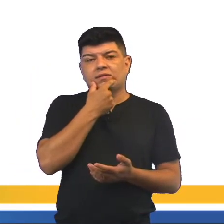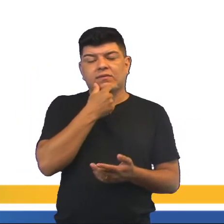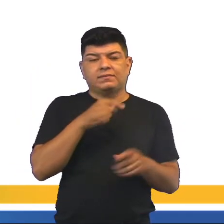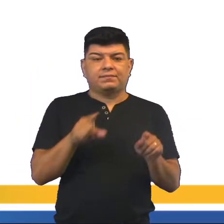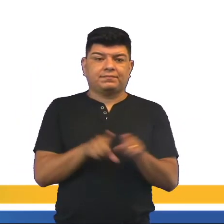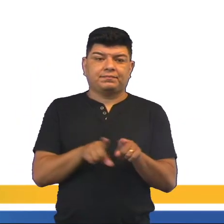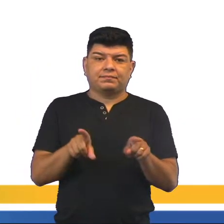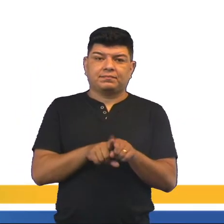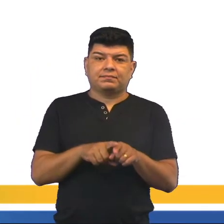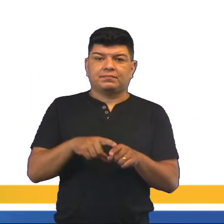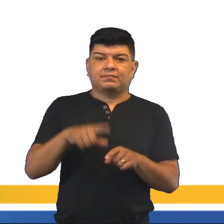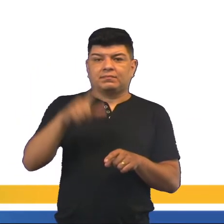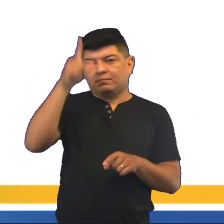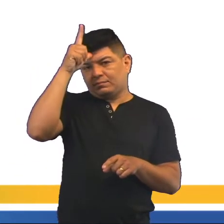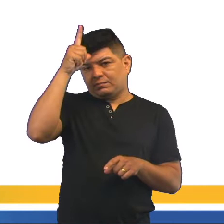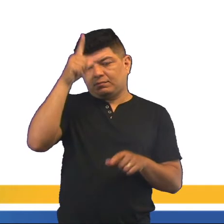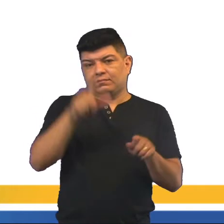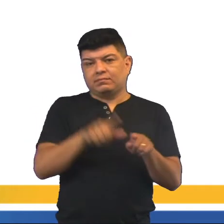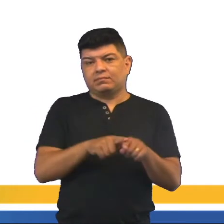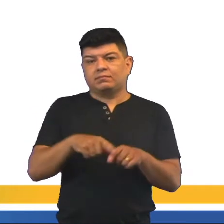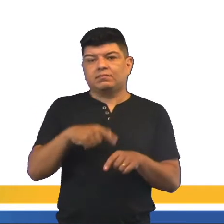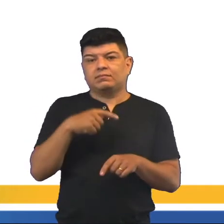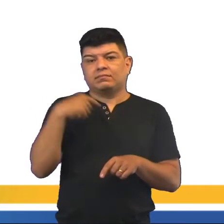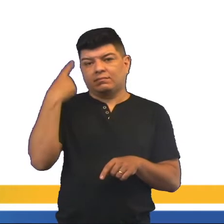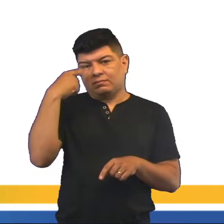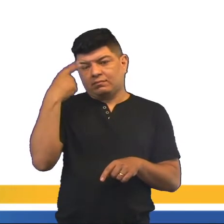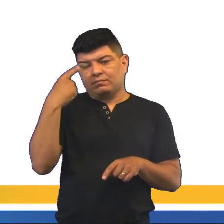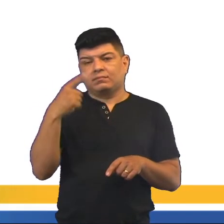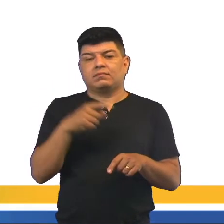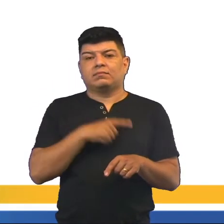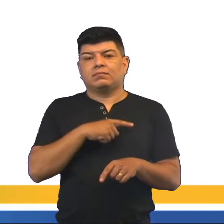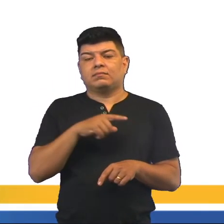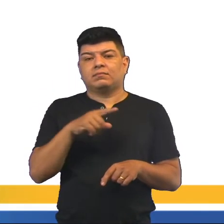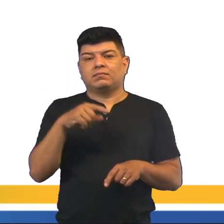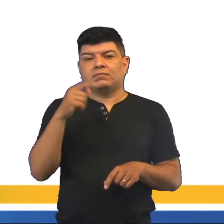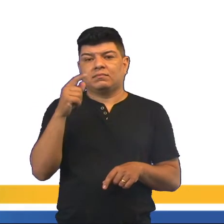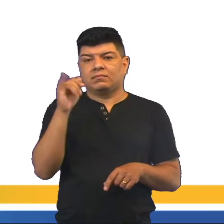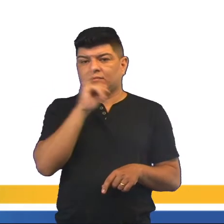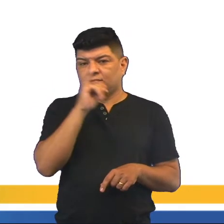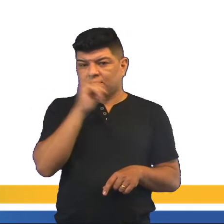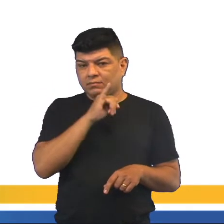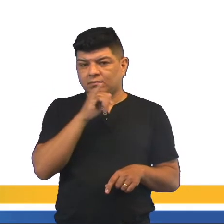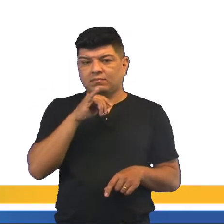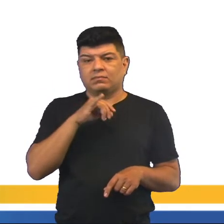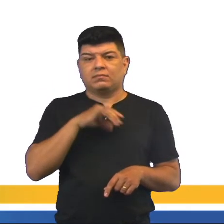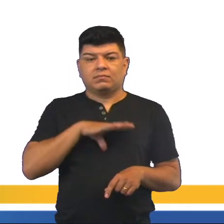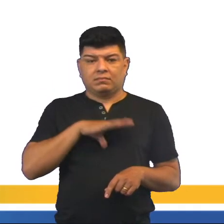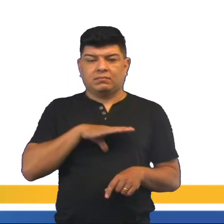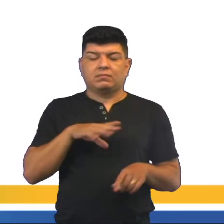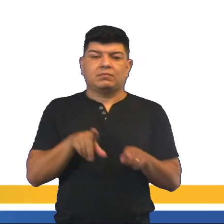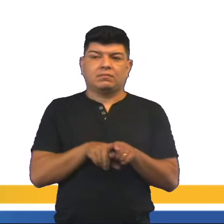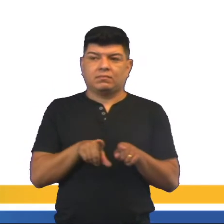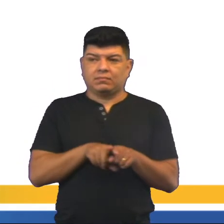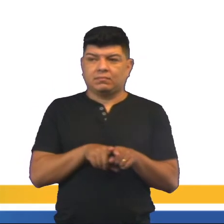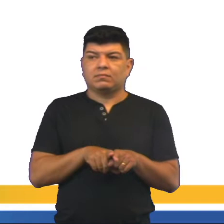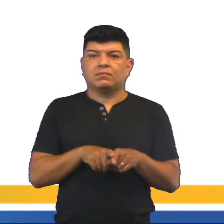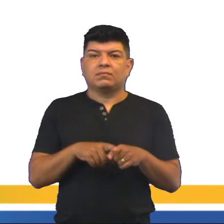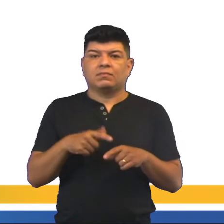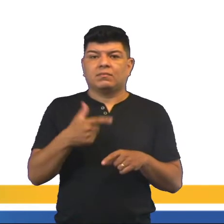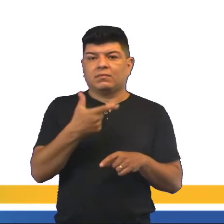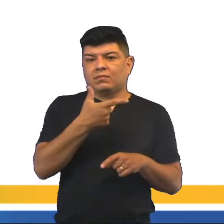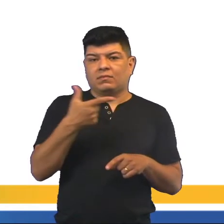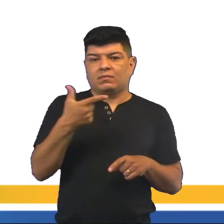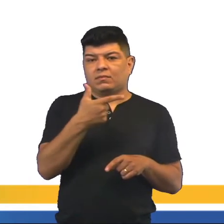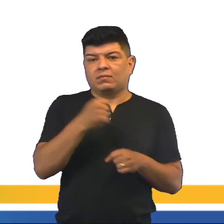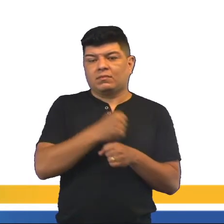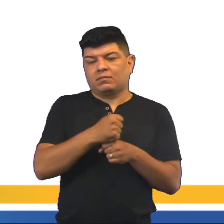né? Alemão, espanhol, italiano e também o português, né? Durante